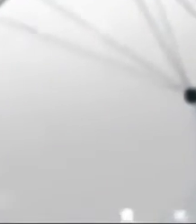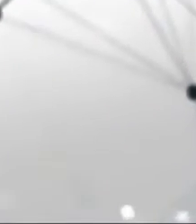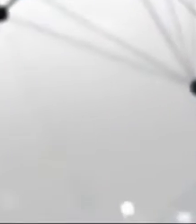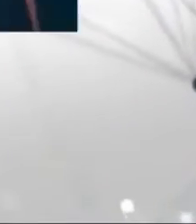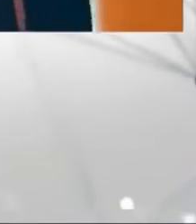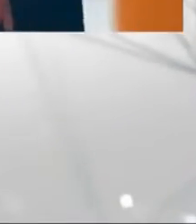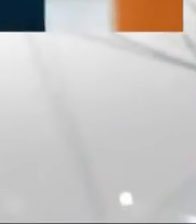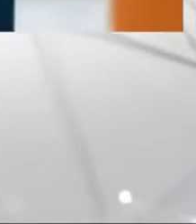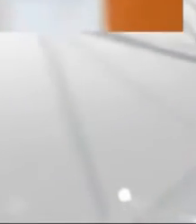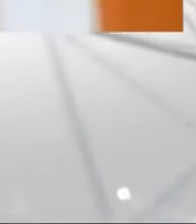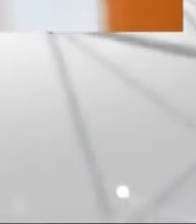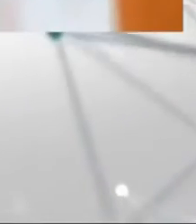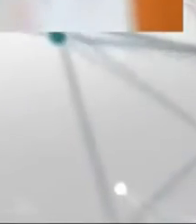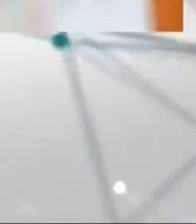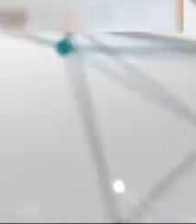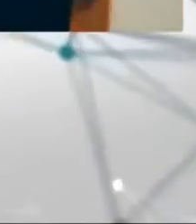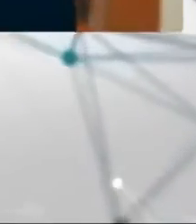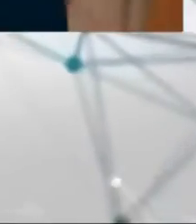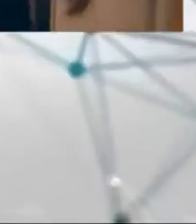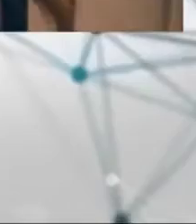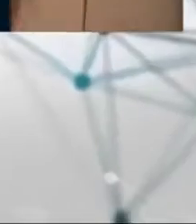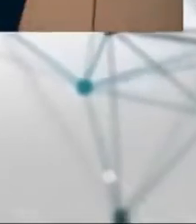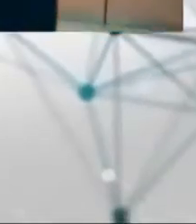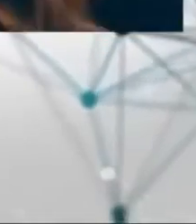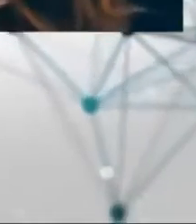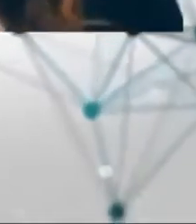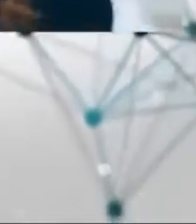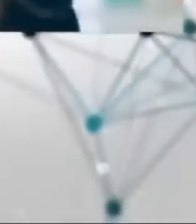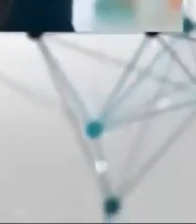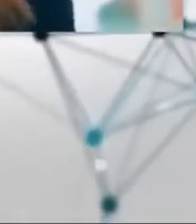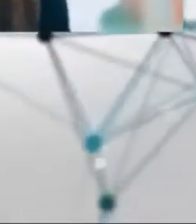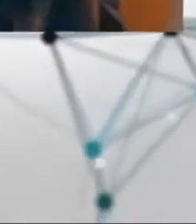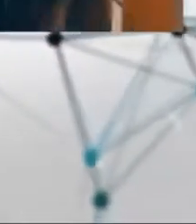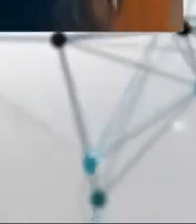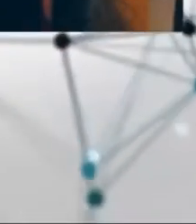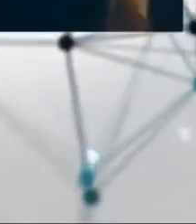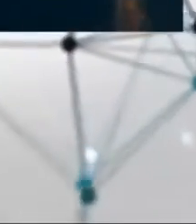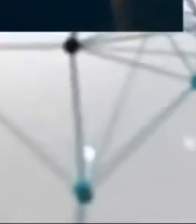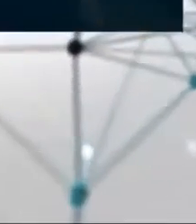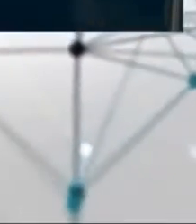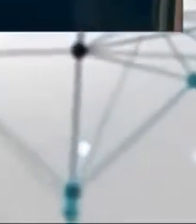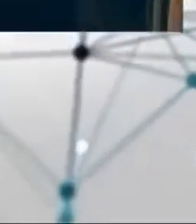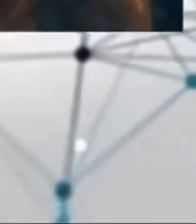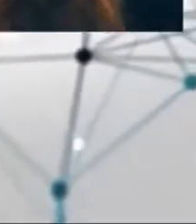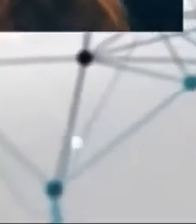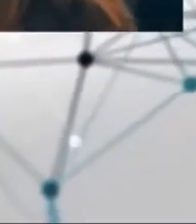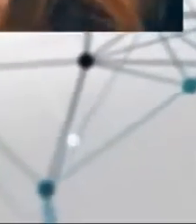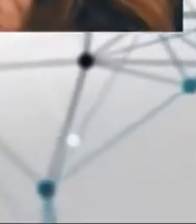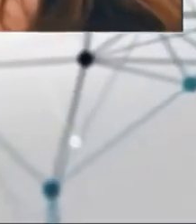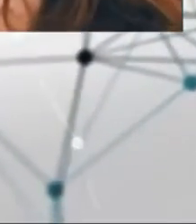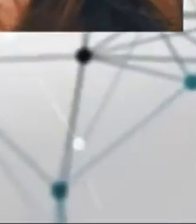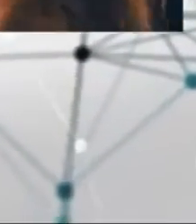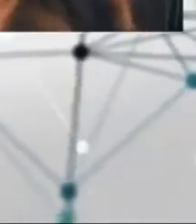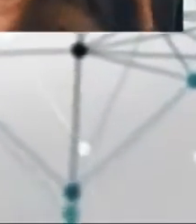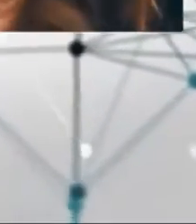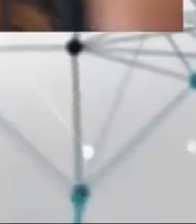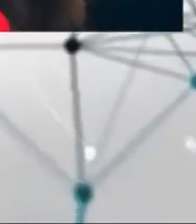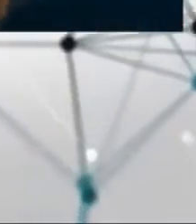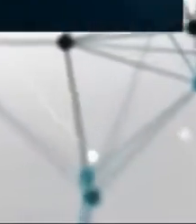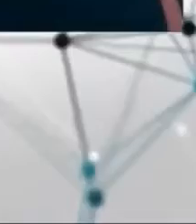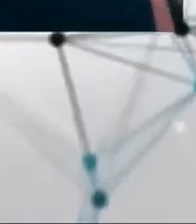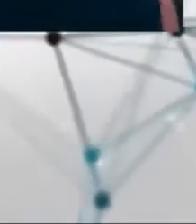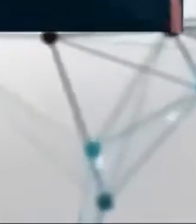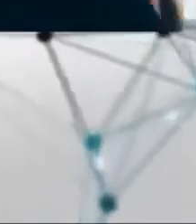nem parece mais um dia normal no escritório cegos mas não é é uma mostrar um pouquinho da minha rotina aqui no escritório para